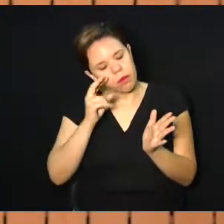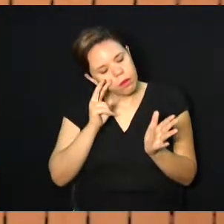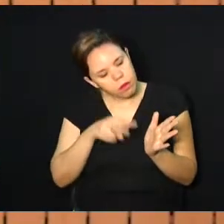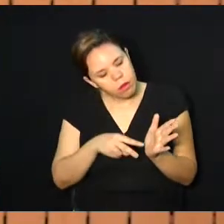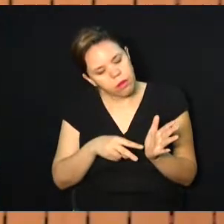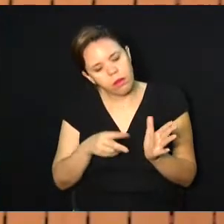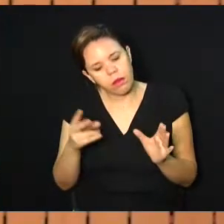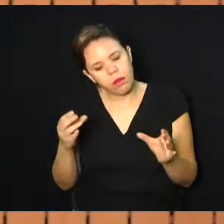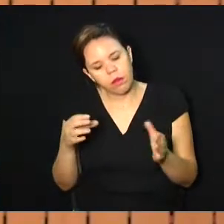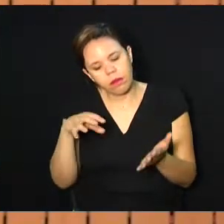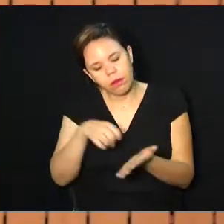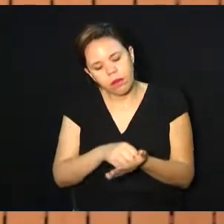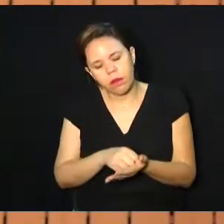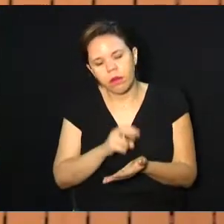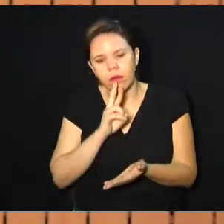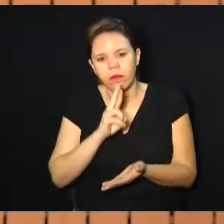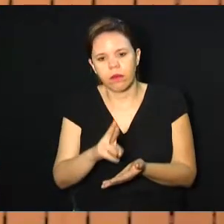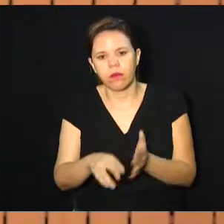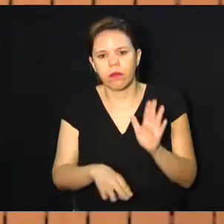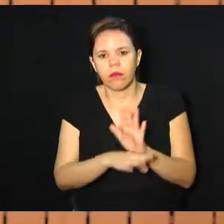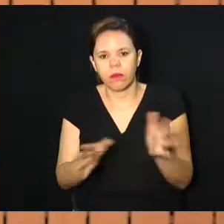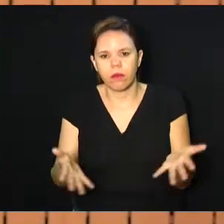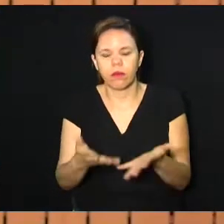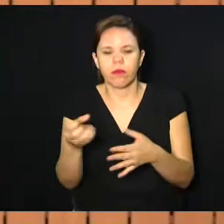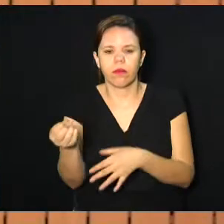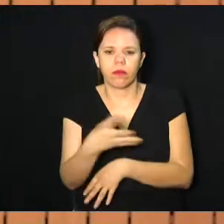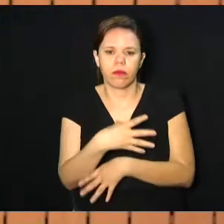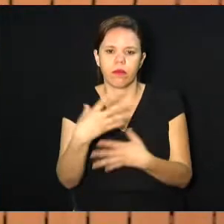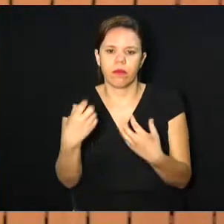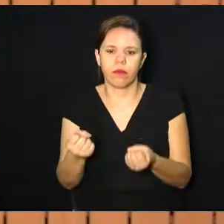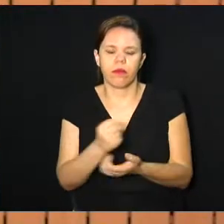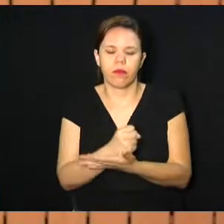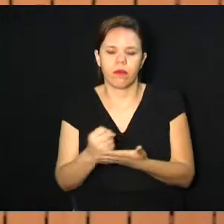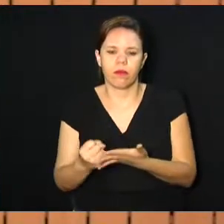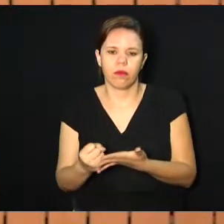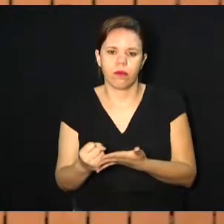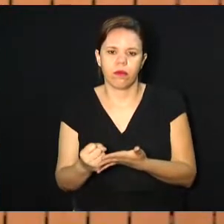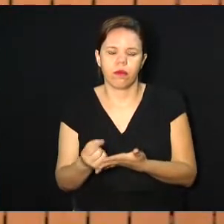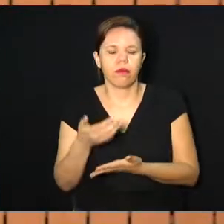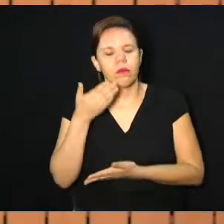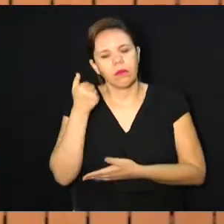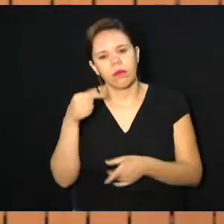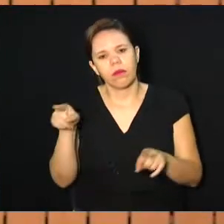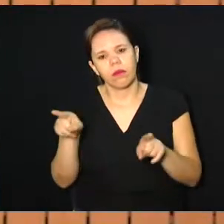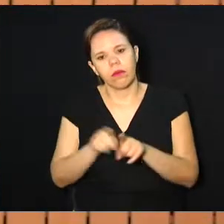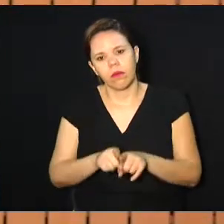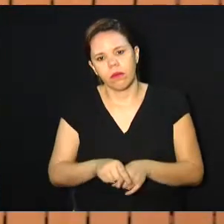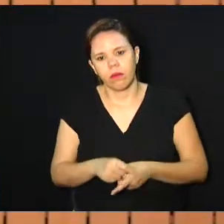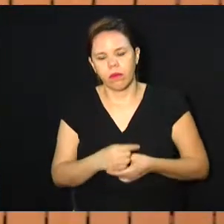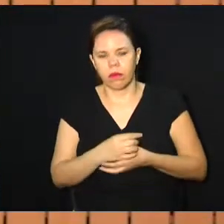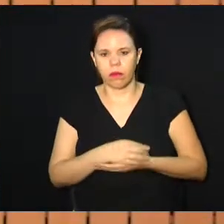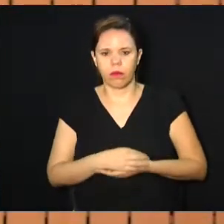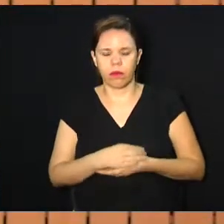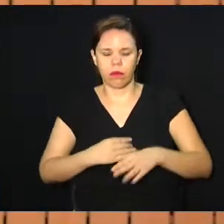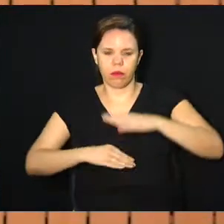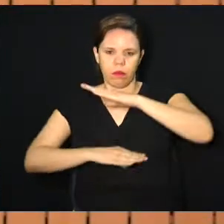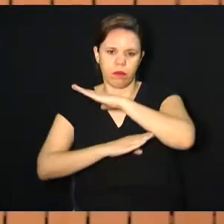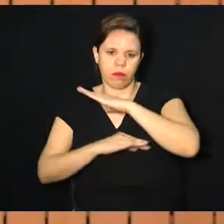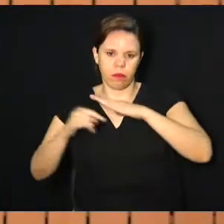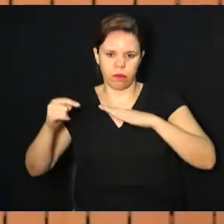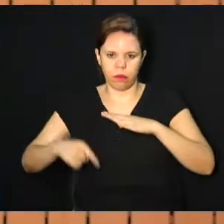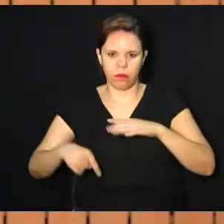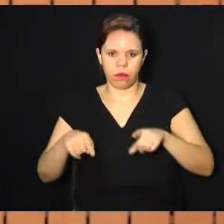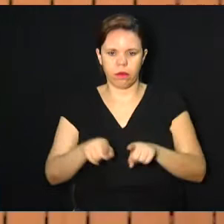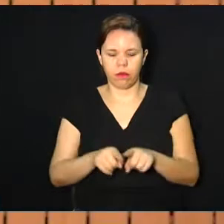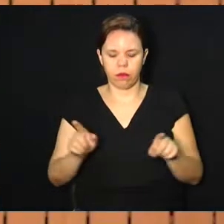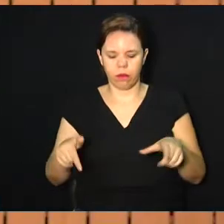possa preenchê-lo e contribuir com a nova concessão. Eu aproveito e coloco também a Câmara Municipal, através